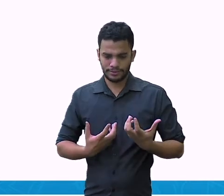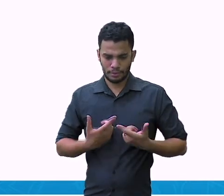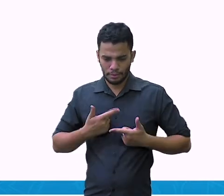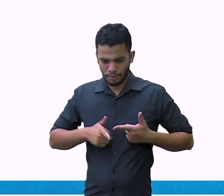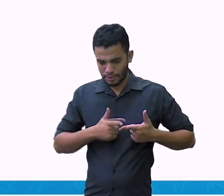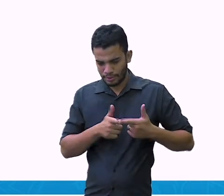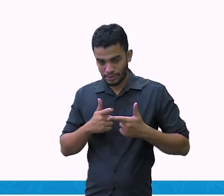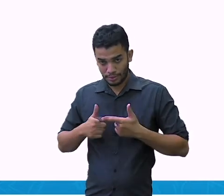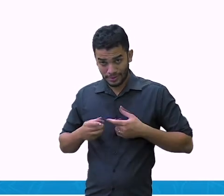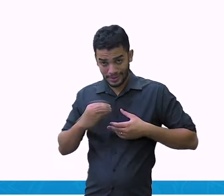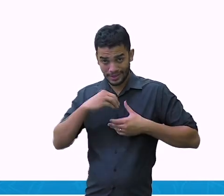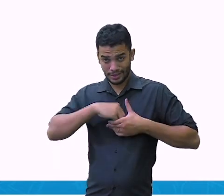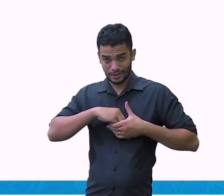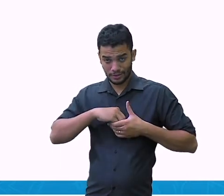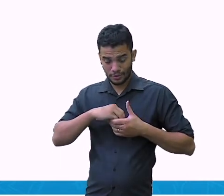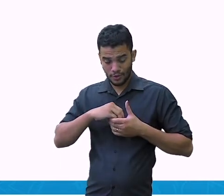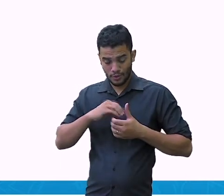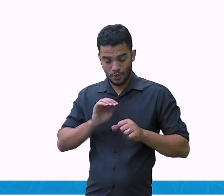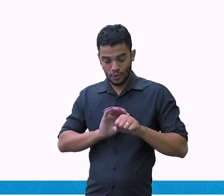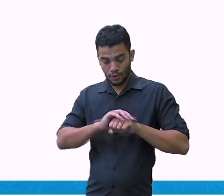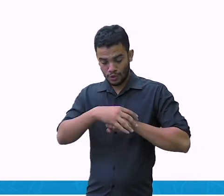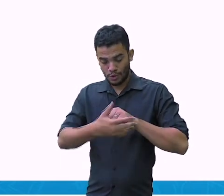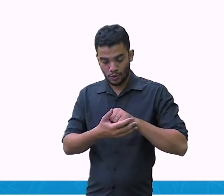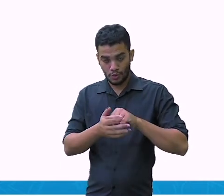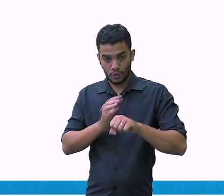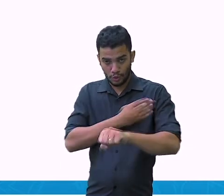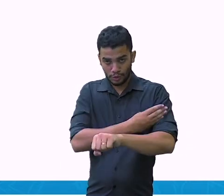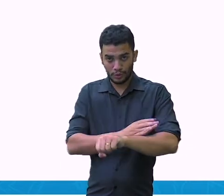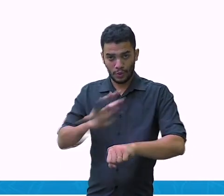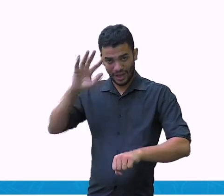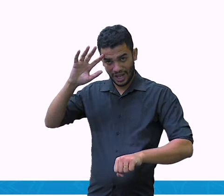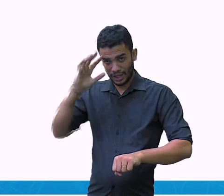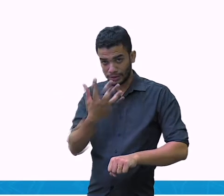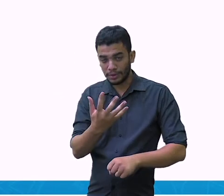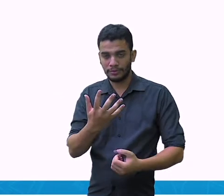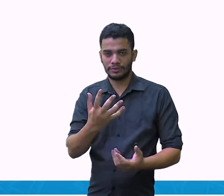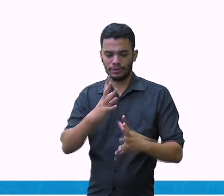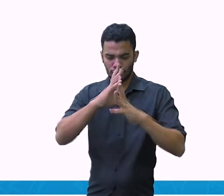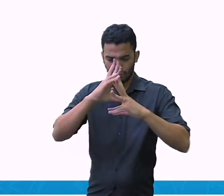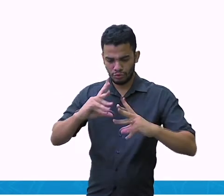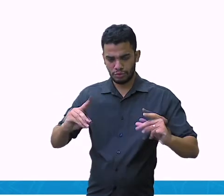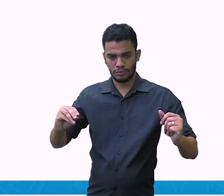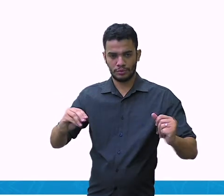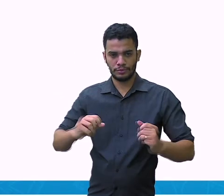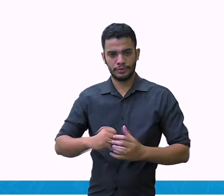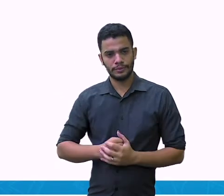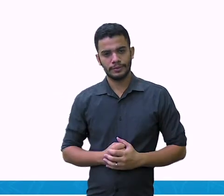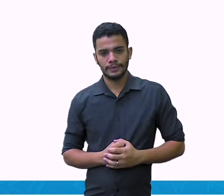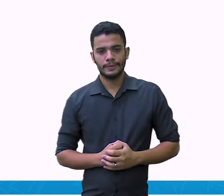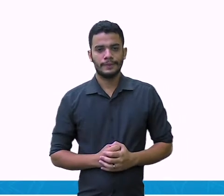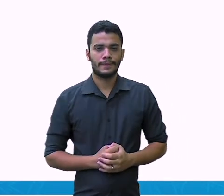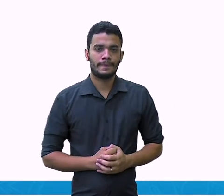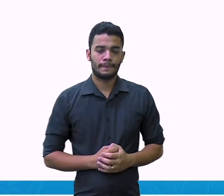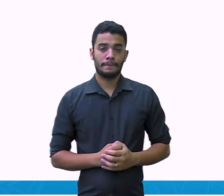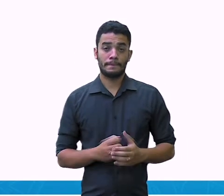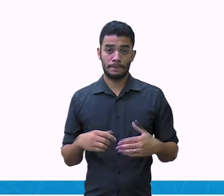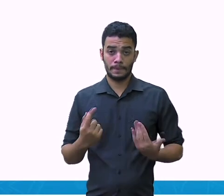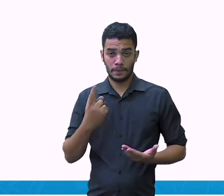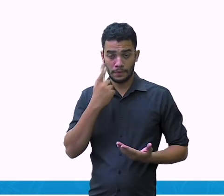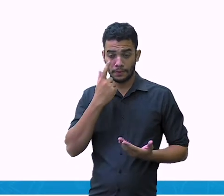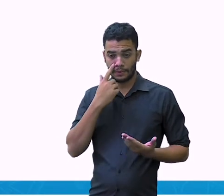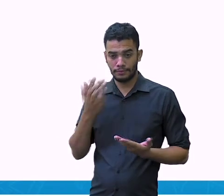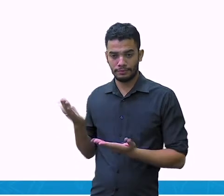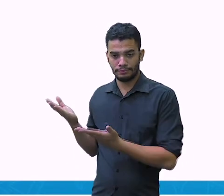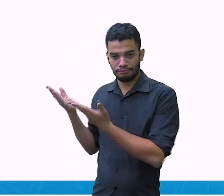bem-estar do nosso organismo. Muito bom. Vamos seguir. Alguns seres